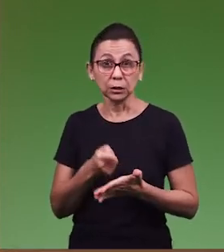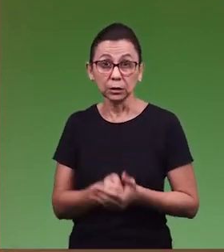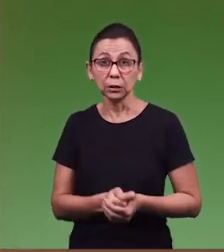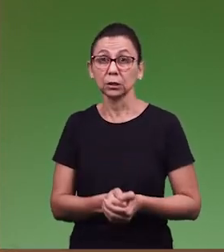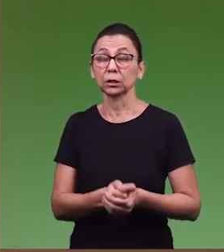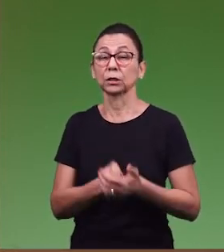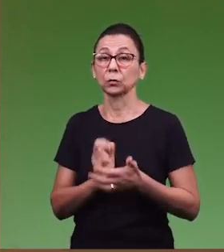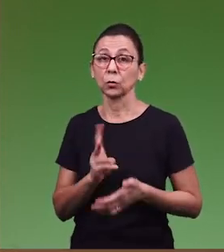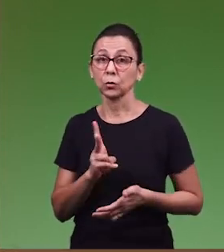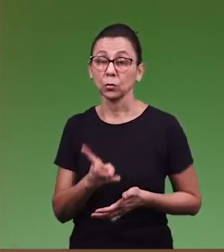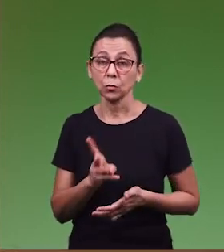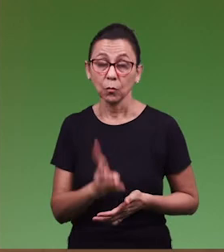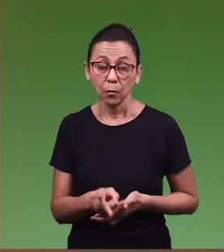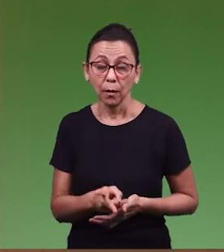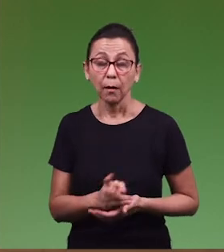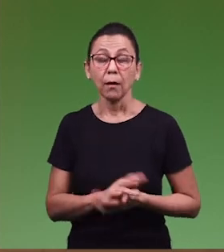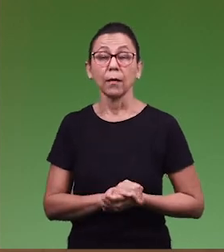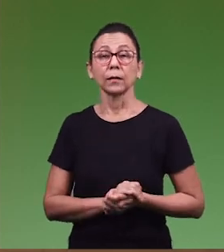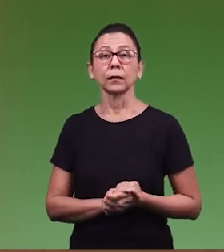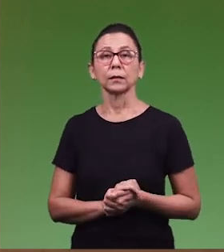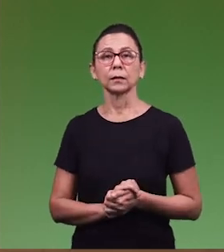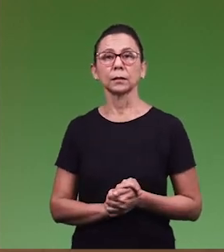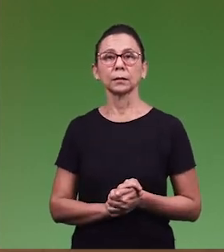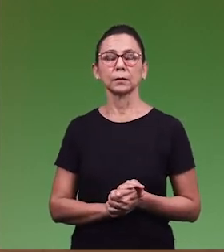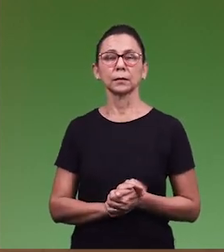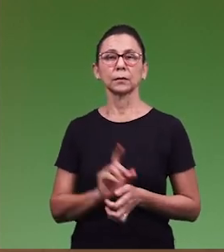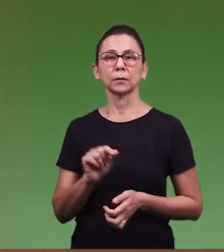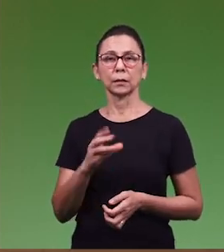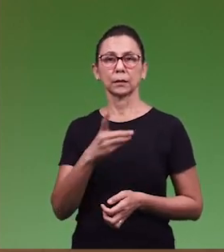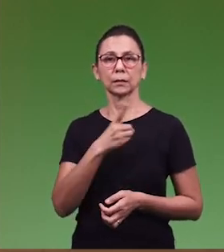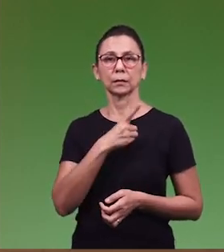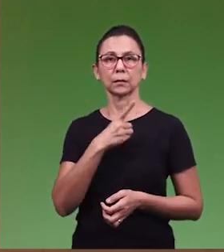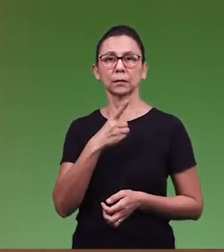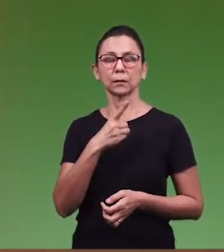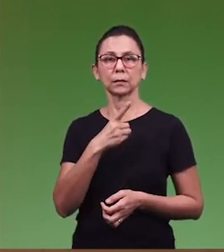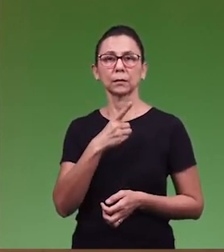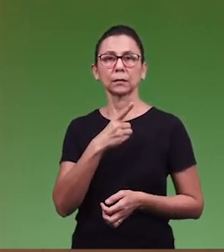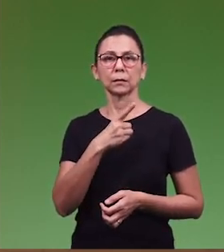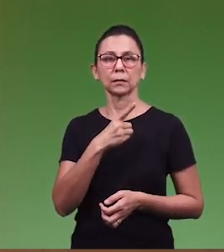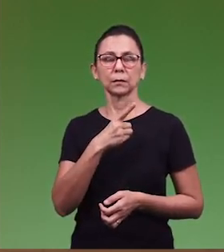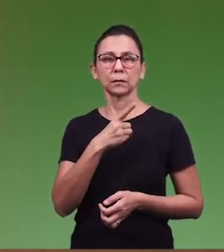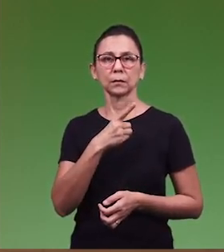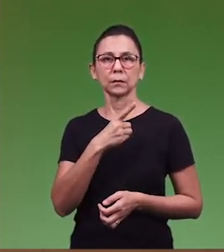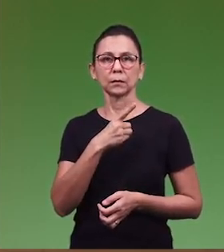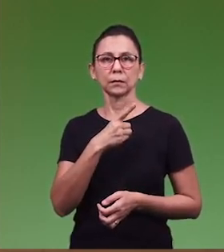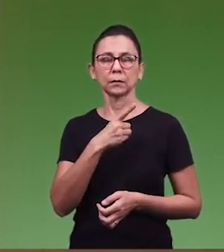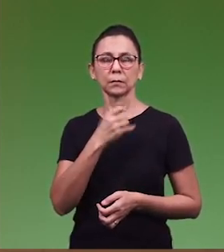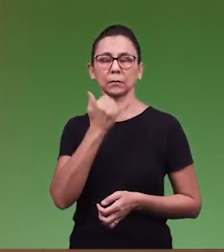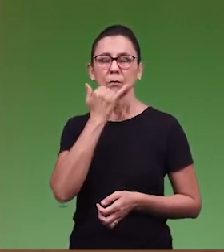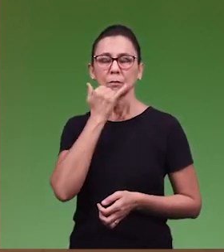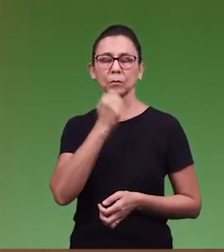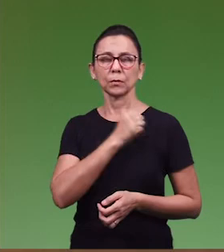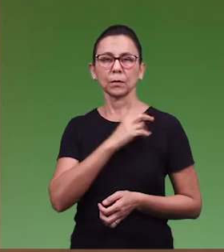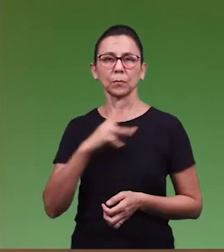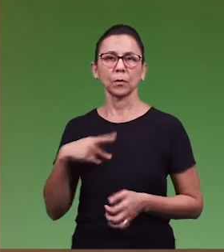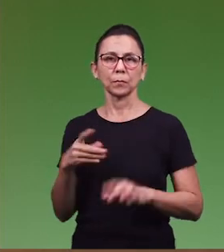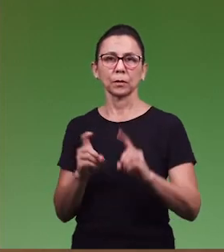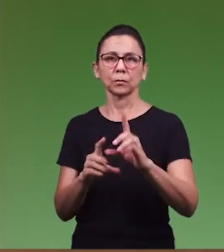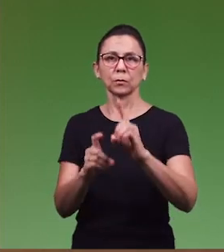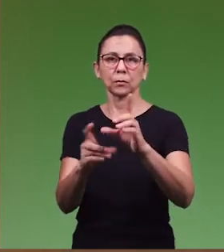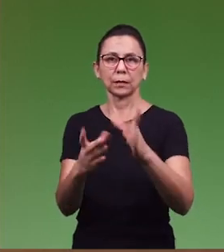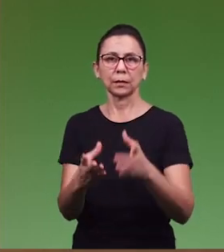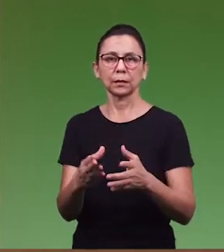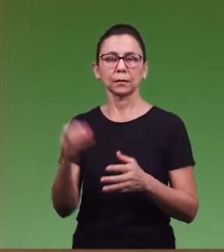falando da doutrina ensinada pelo Espírito Santo através dos apóstolos, ou seja, uma doutrina revelada pelo Espírito Santo.